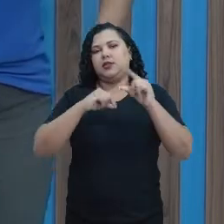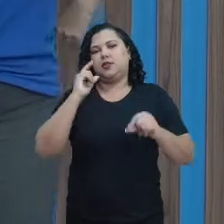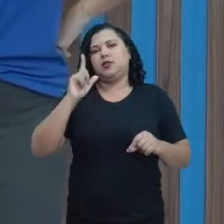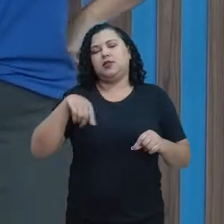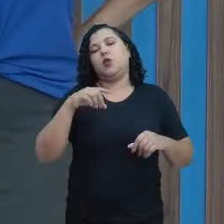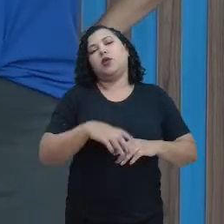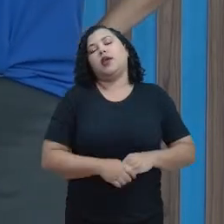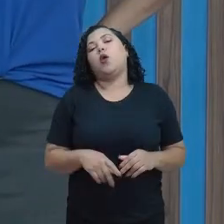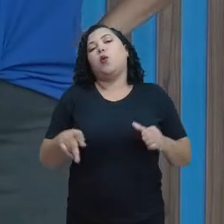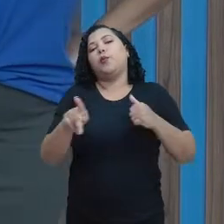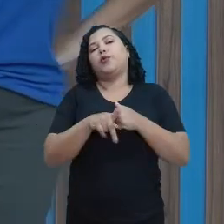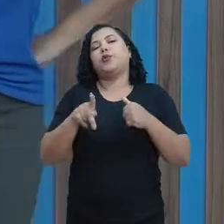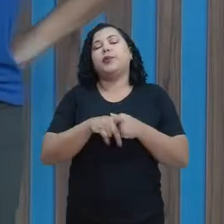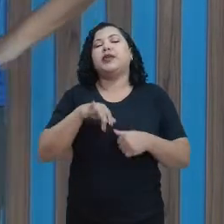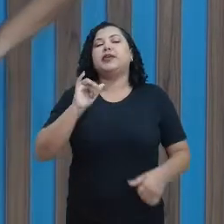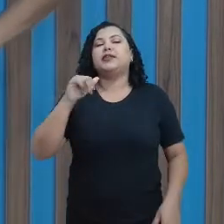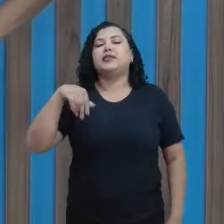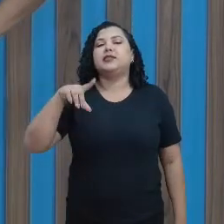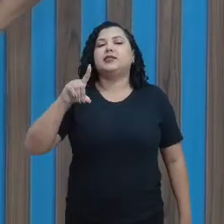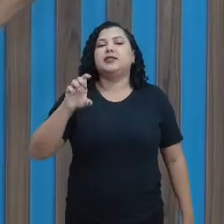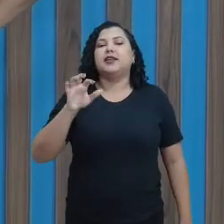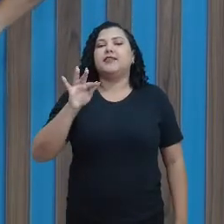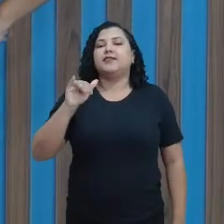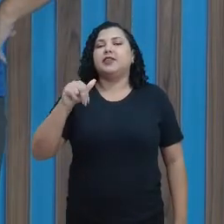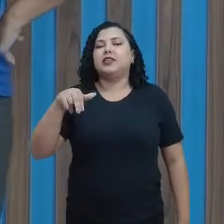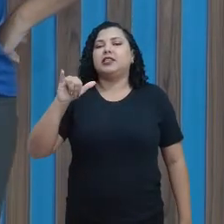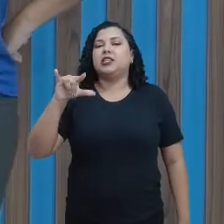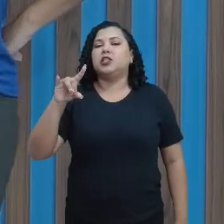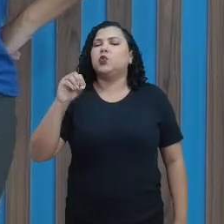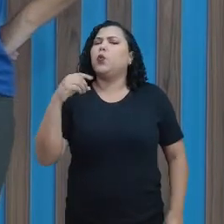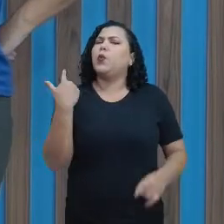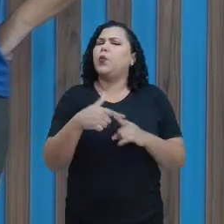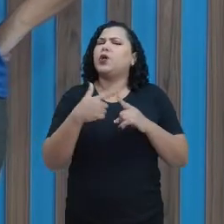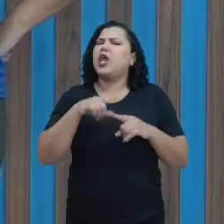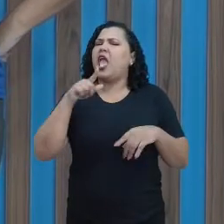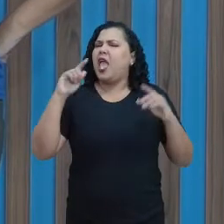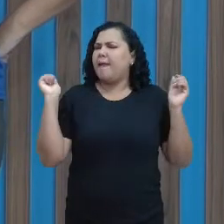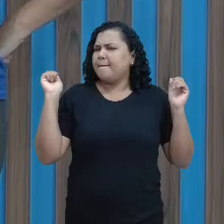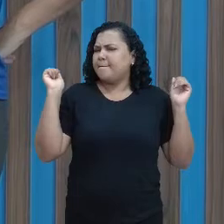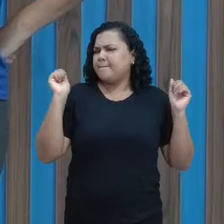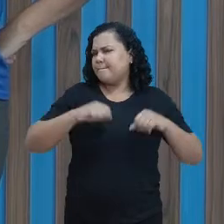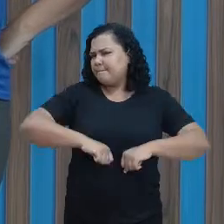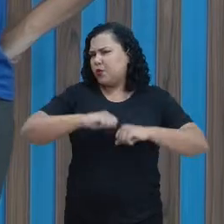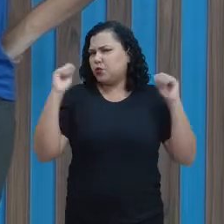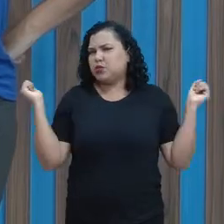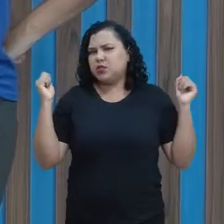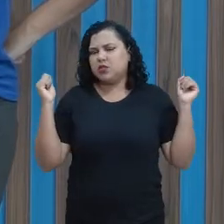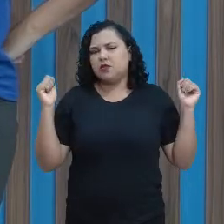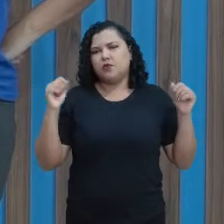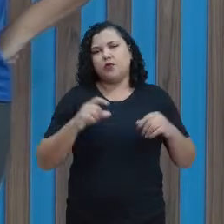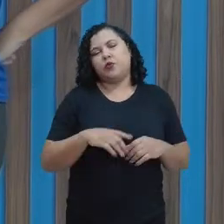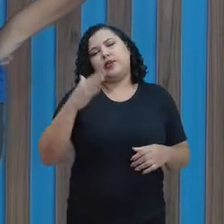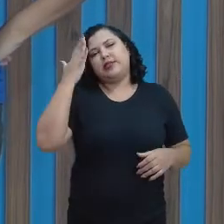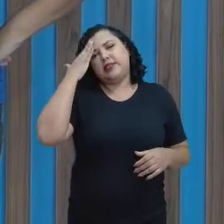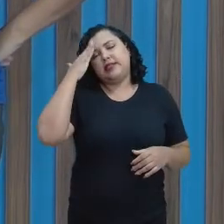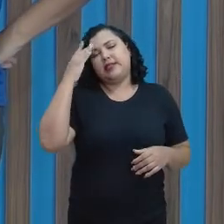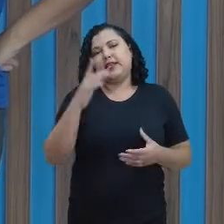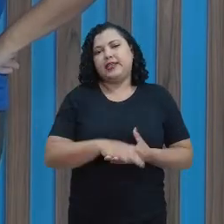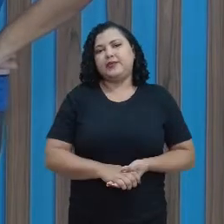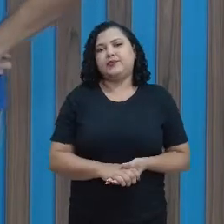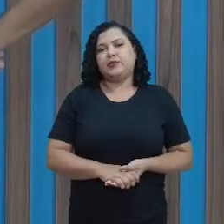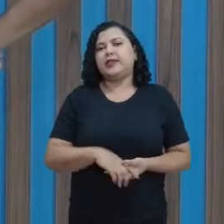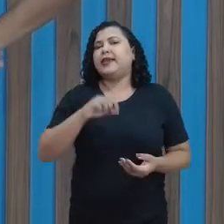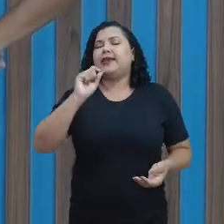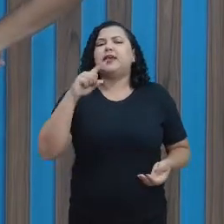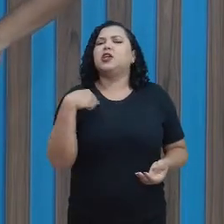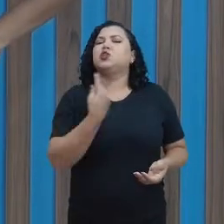pronome indefinido. Indefinido por quê? Porque nos é impossível determinar, definir quem